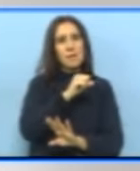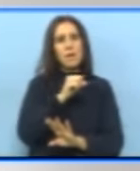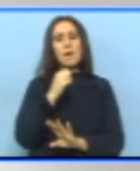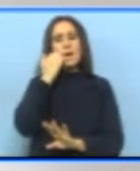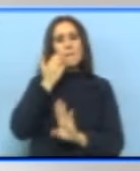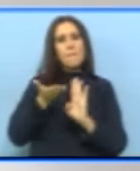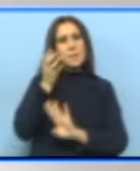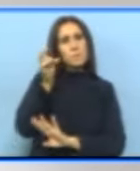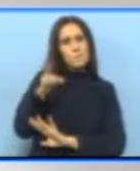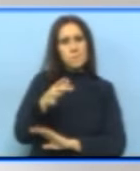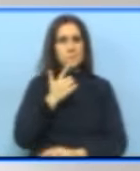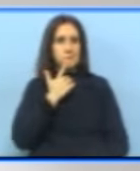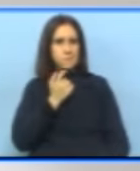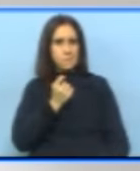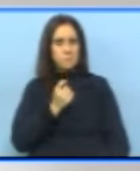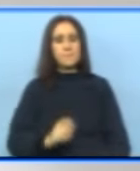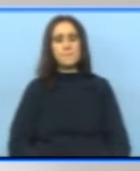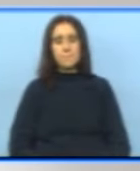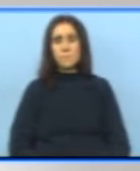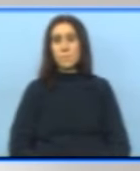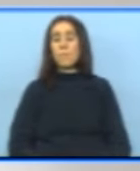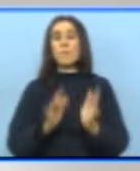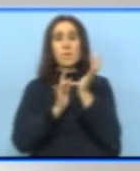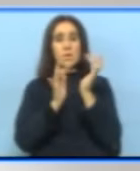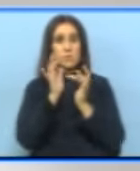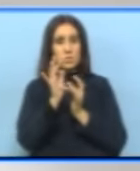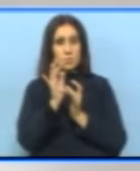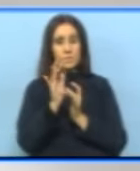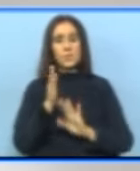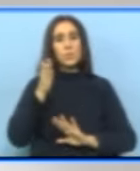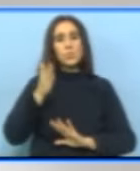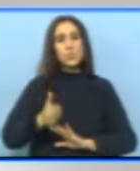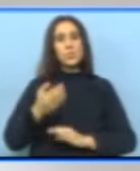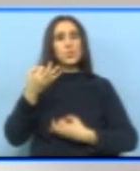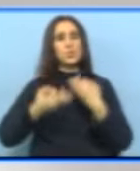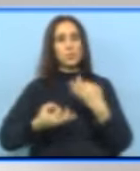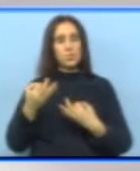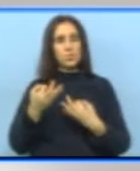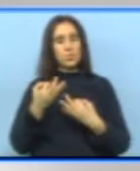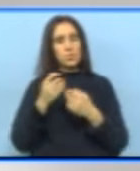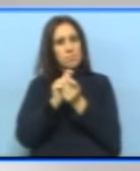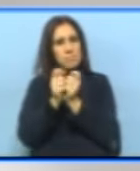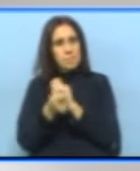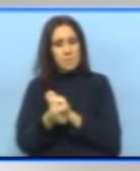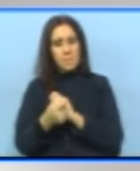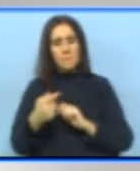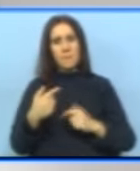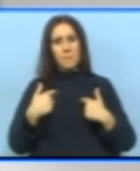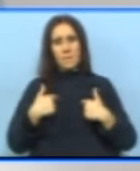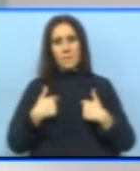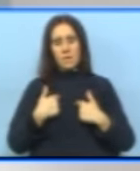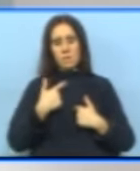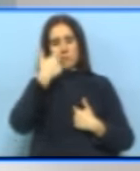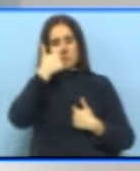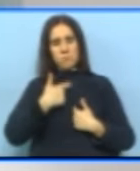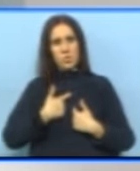a reposição da justiça noutra dimensão. Não é o ofensor que tem que repor a justiça por